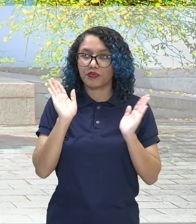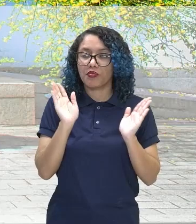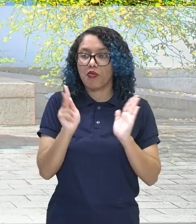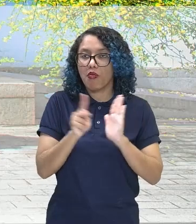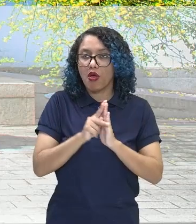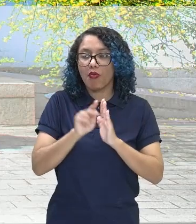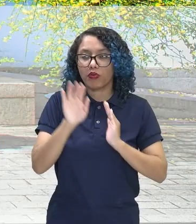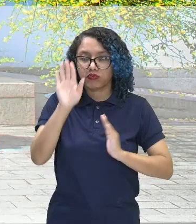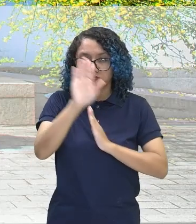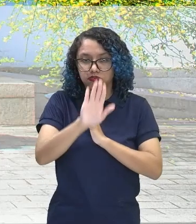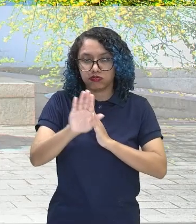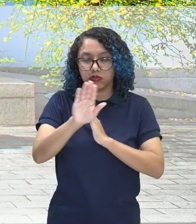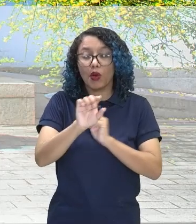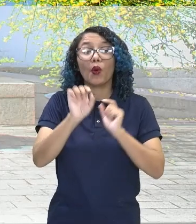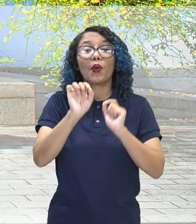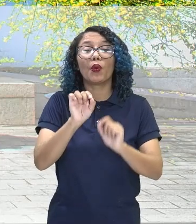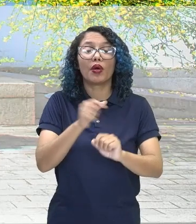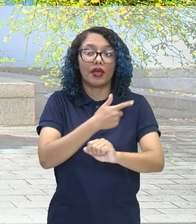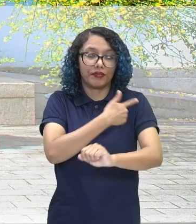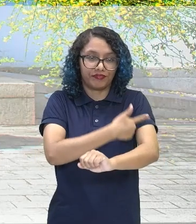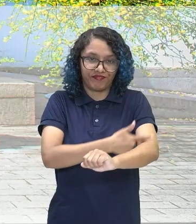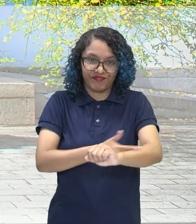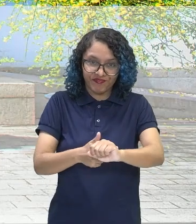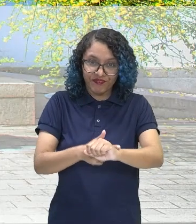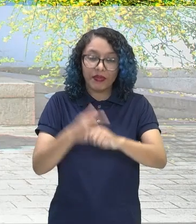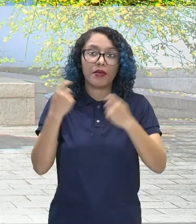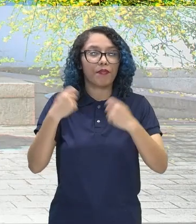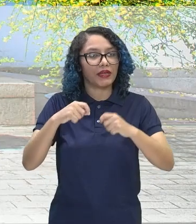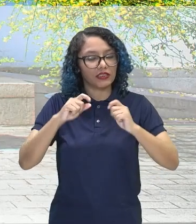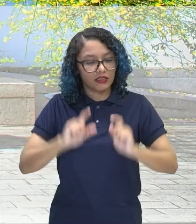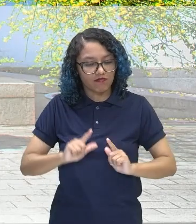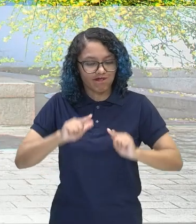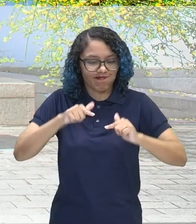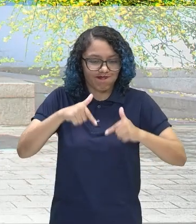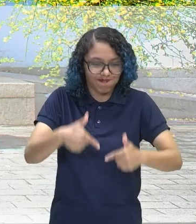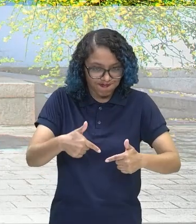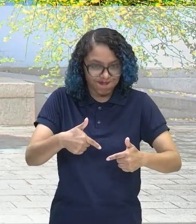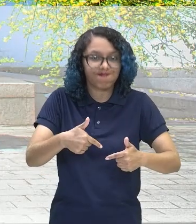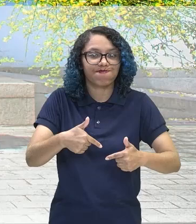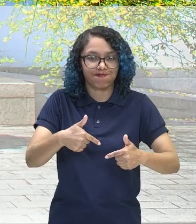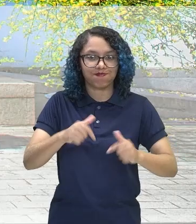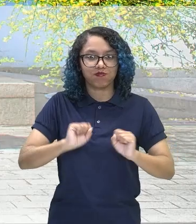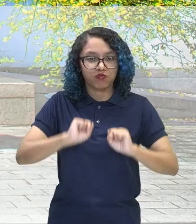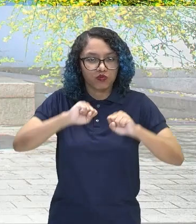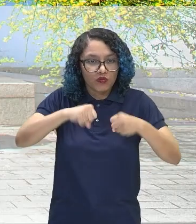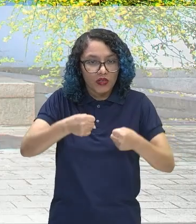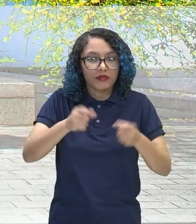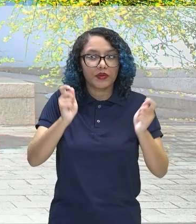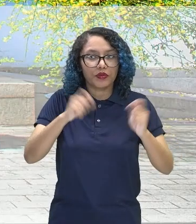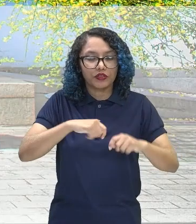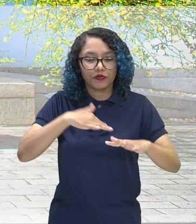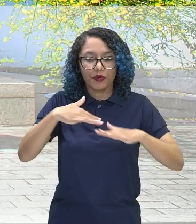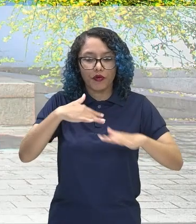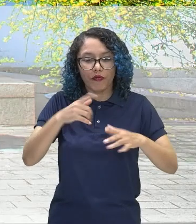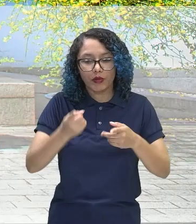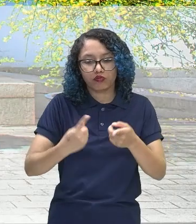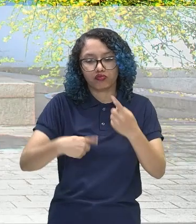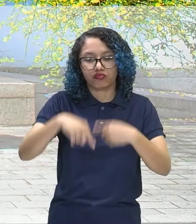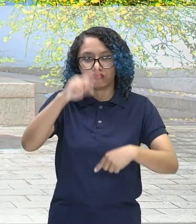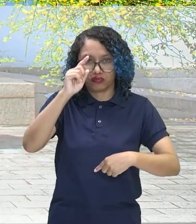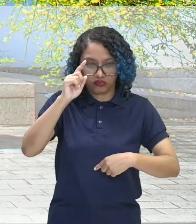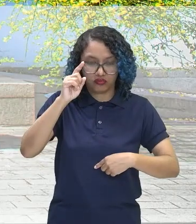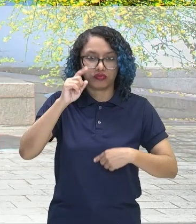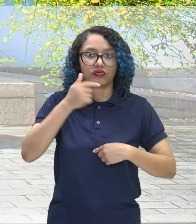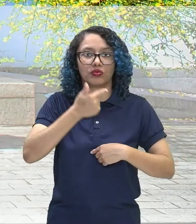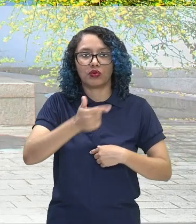da disciplina. Eu preciso me dedicar para evoluir nos movimentos, tá bom? Próximo, nós temos aí